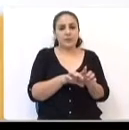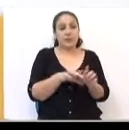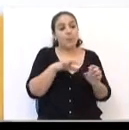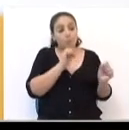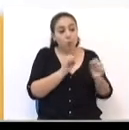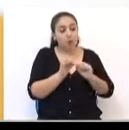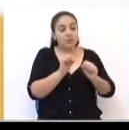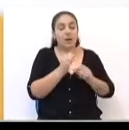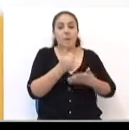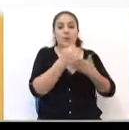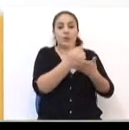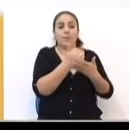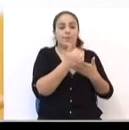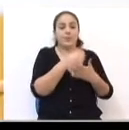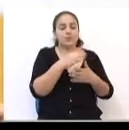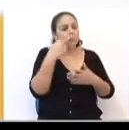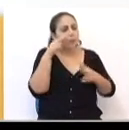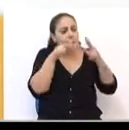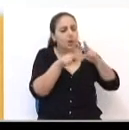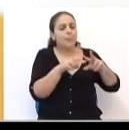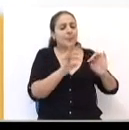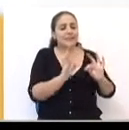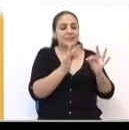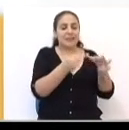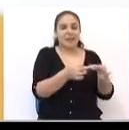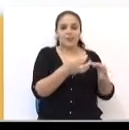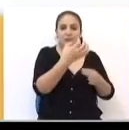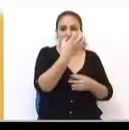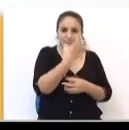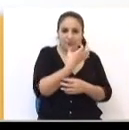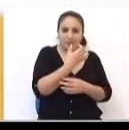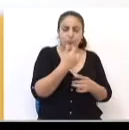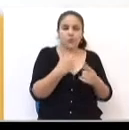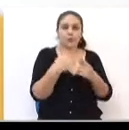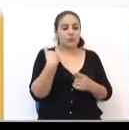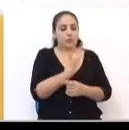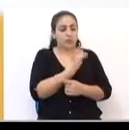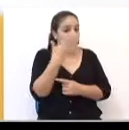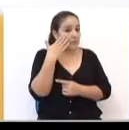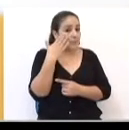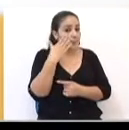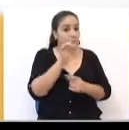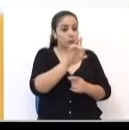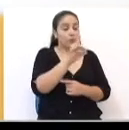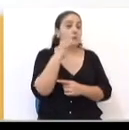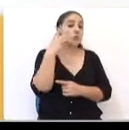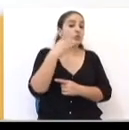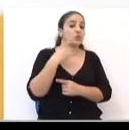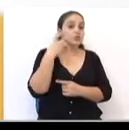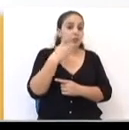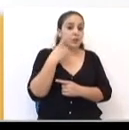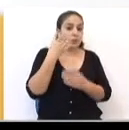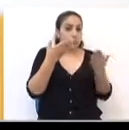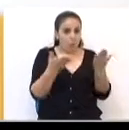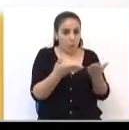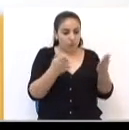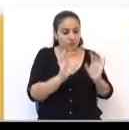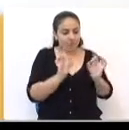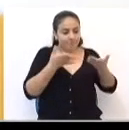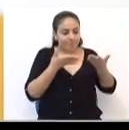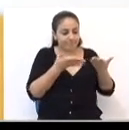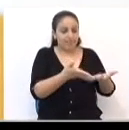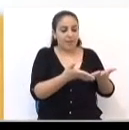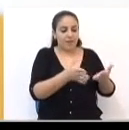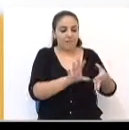para poder fazer um mandato mais técnico, sério, porque nós sabemos, o direito hoje ele atua diretamente na política, e sem um